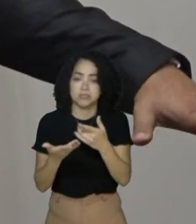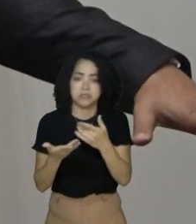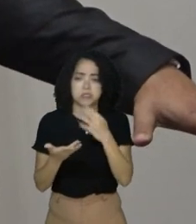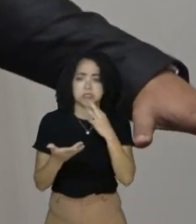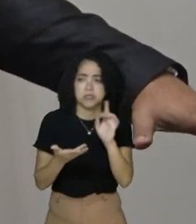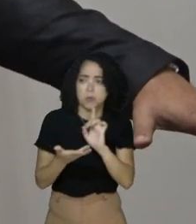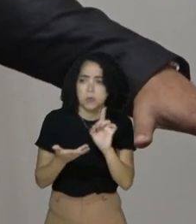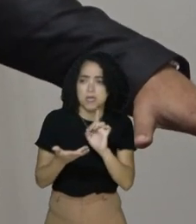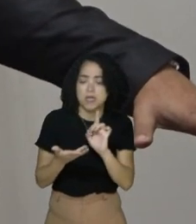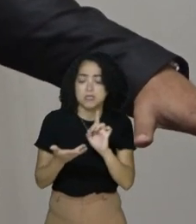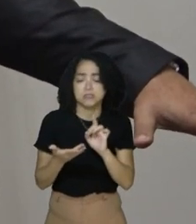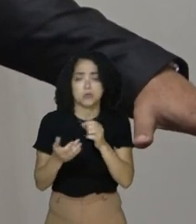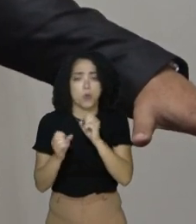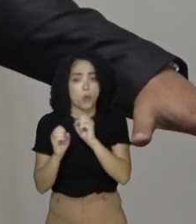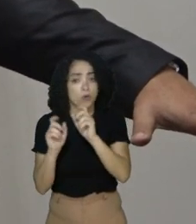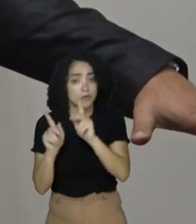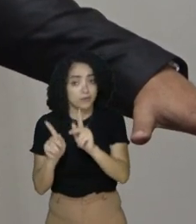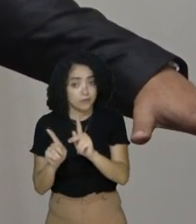desconhecido, tudo bem.